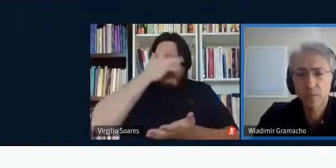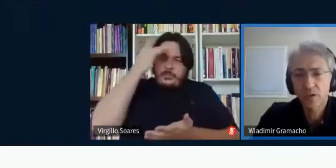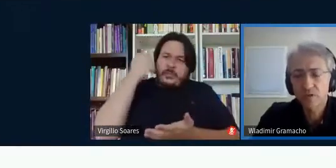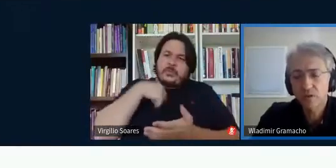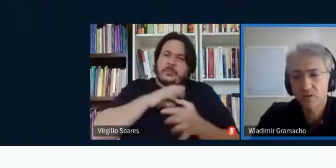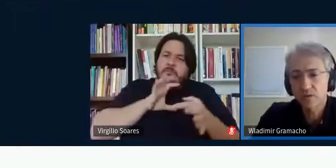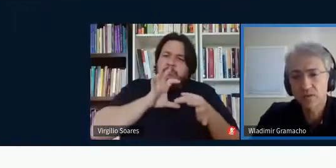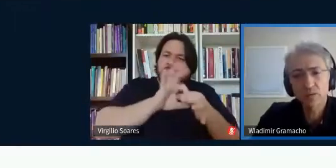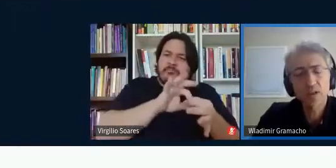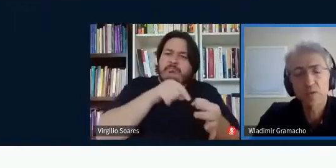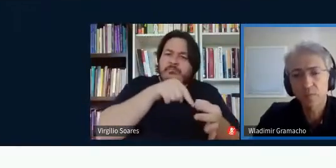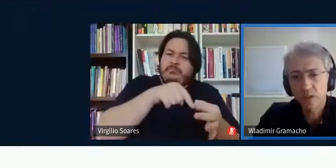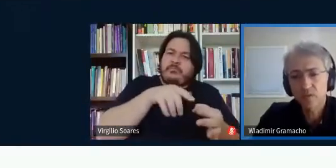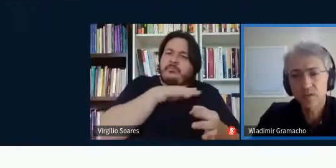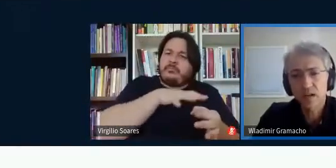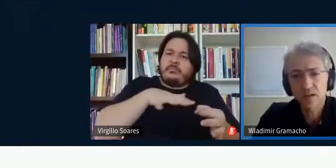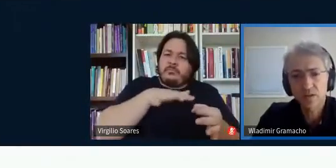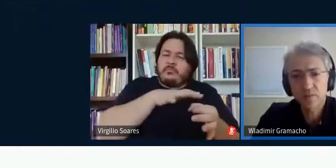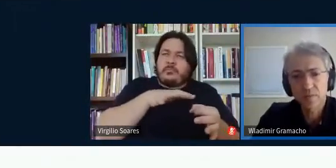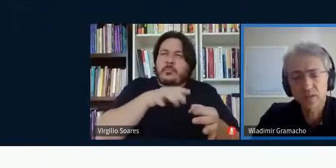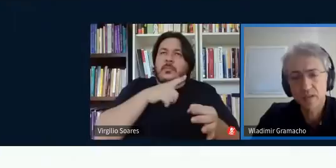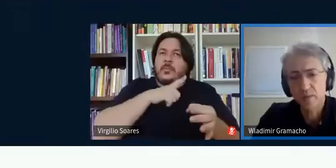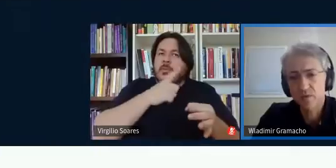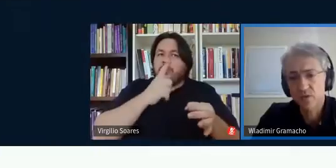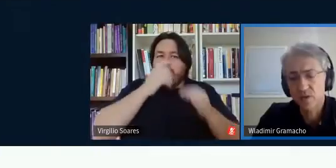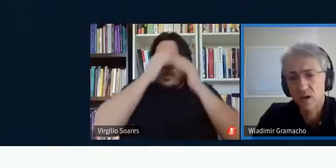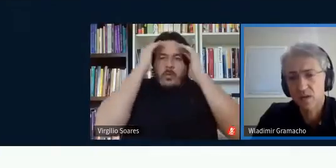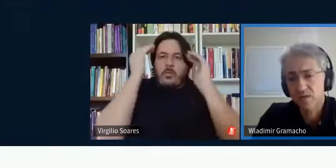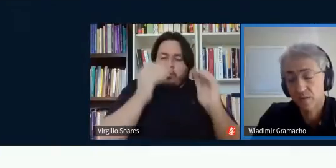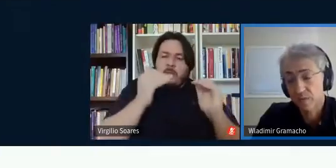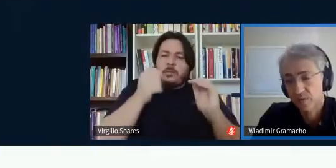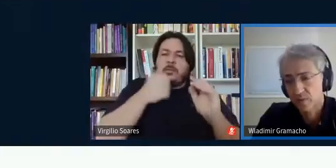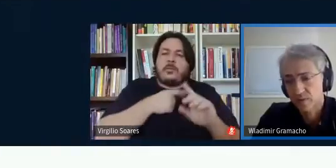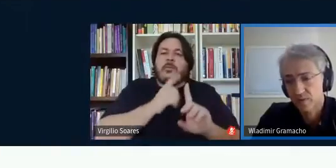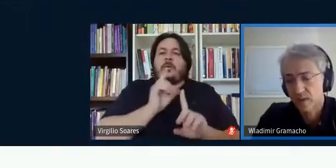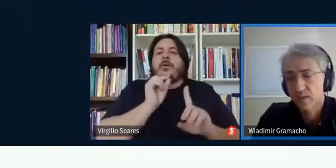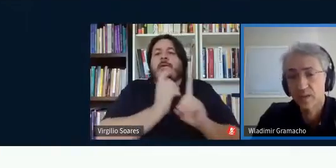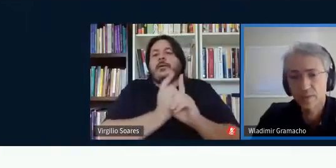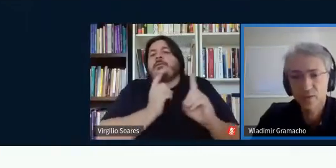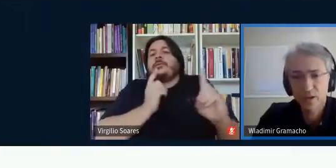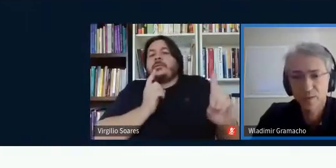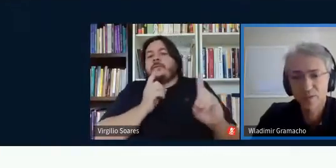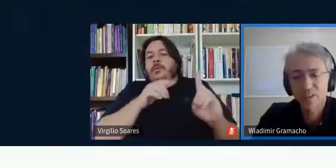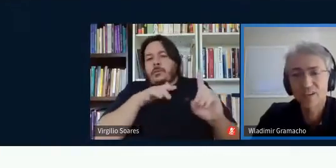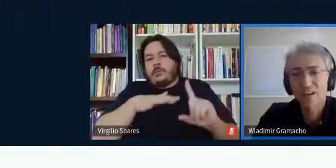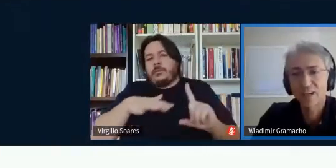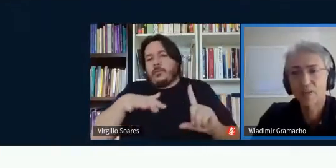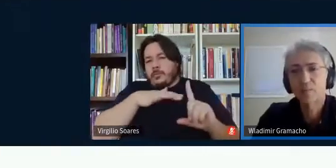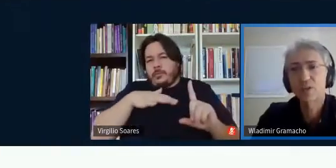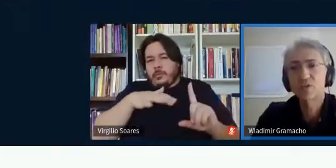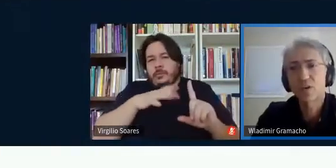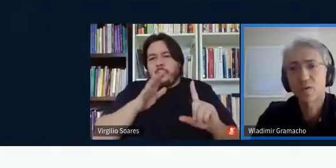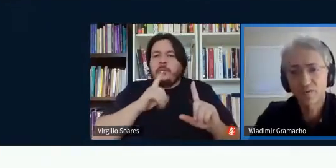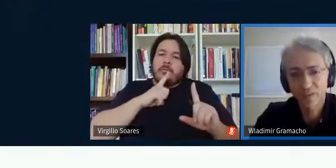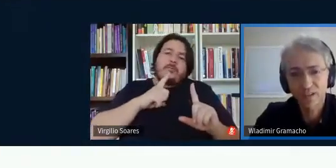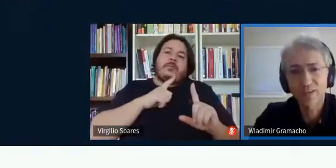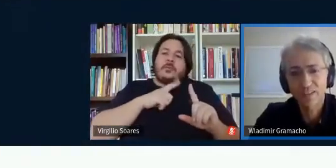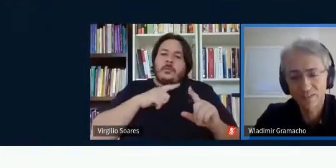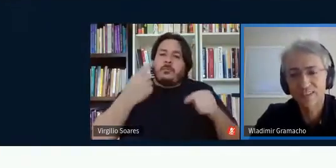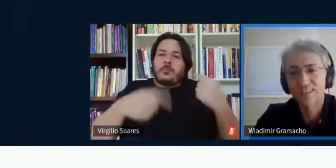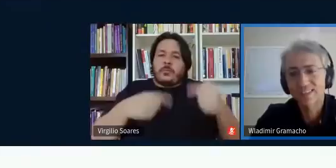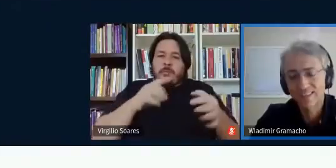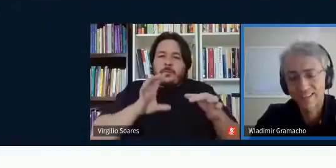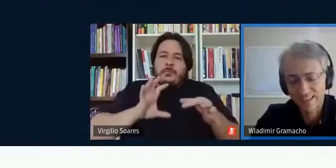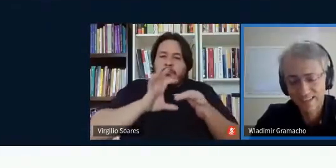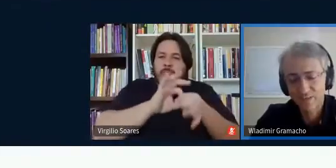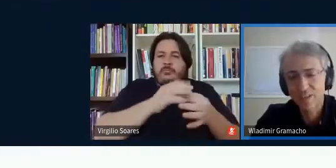alinhamento político não têm cumprido as regras de distanciamento social. Enfim, as pessoas, infelizmente, com alinhamento político ao governo, que